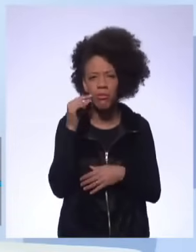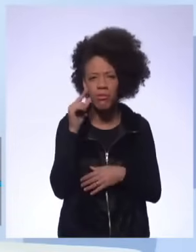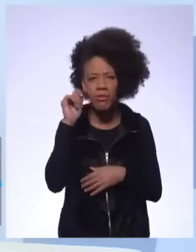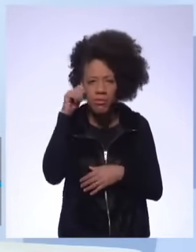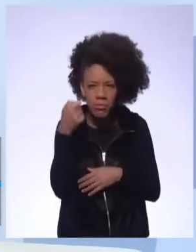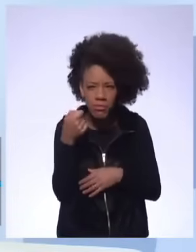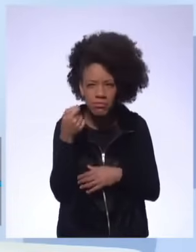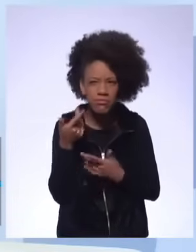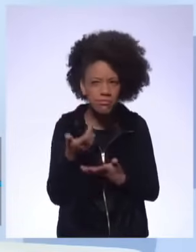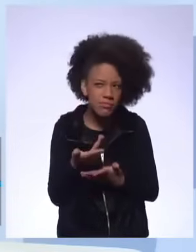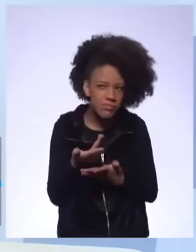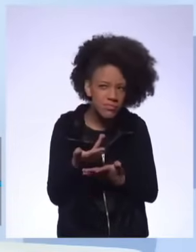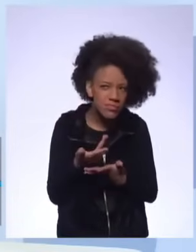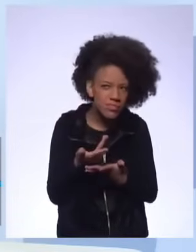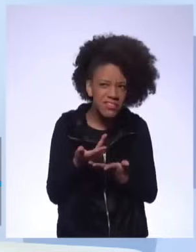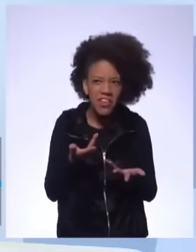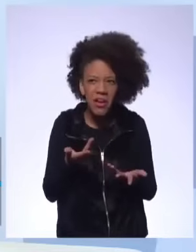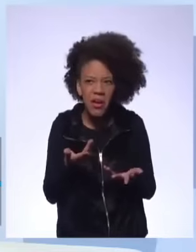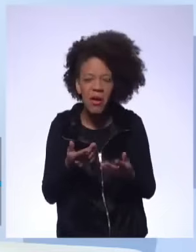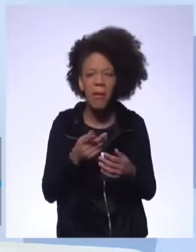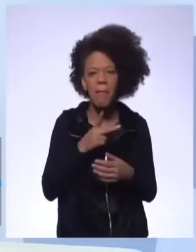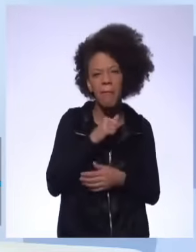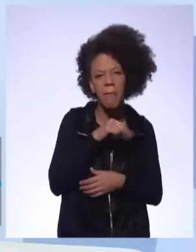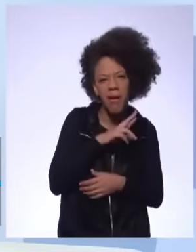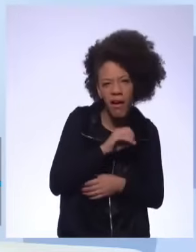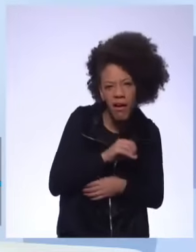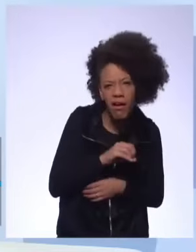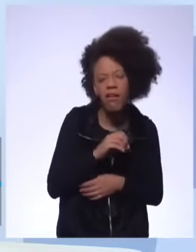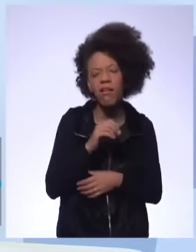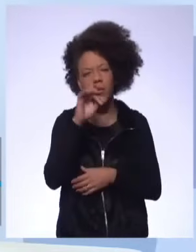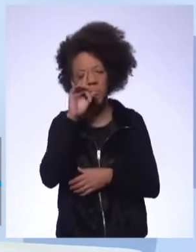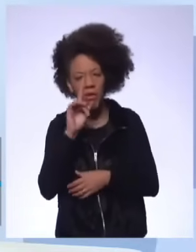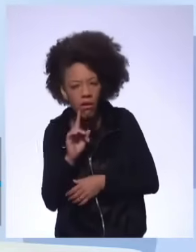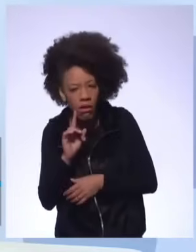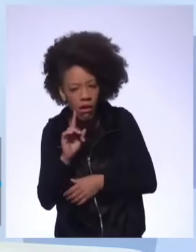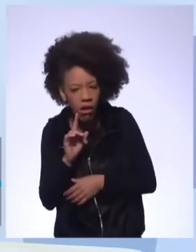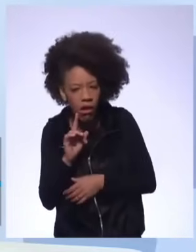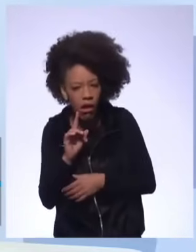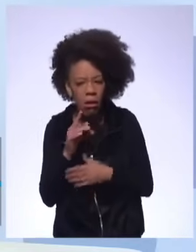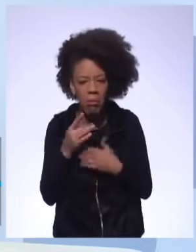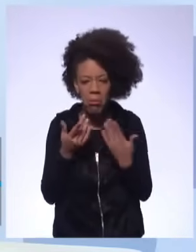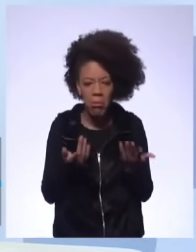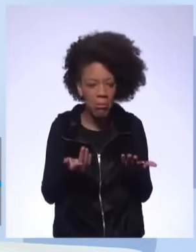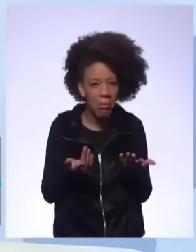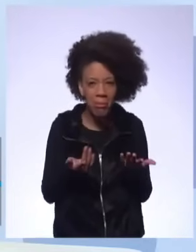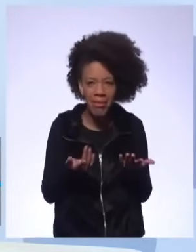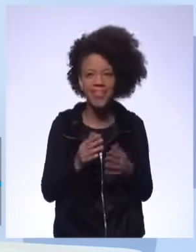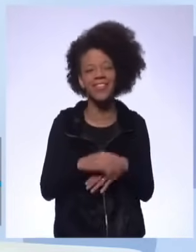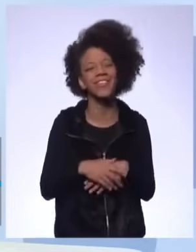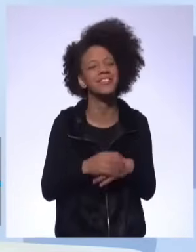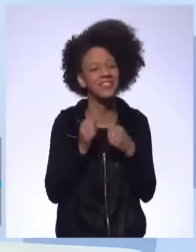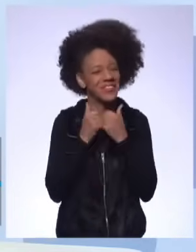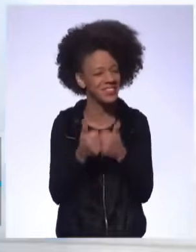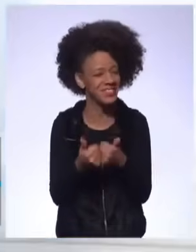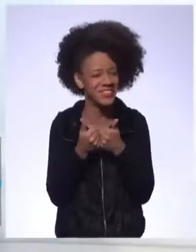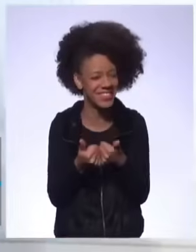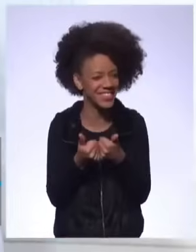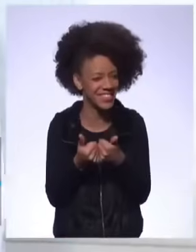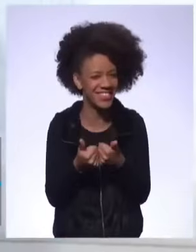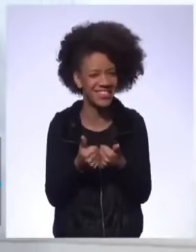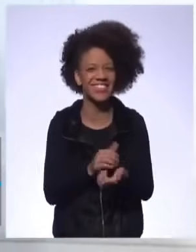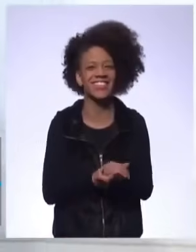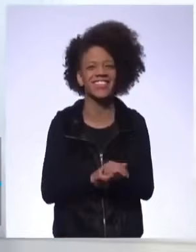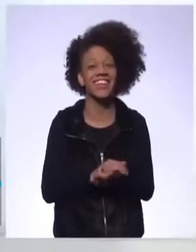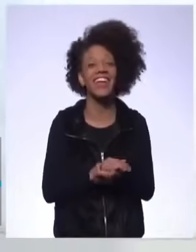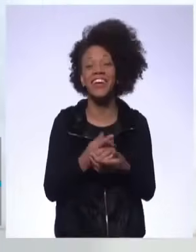gato é pardo, amarelo, castor e tal, o daltônico vê o gato preto. Muito bem, Giovanni. Muito bem. É isso aí. E serve para